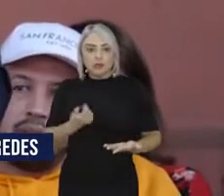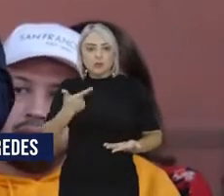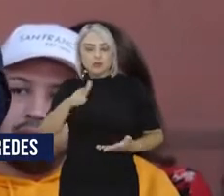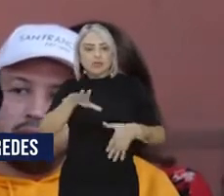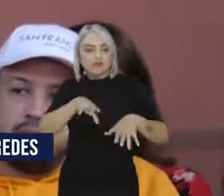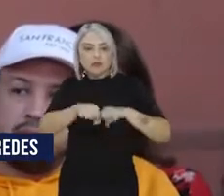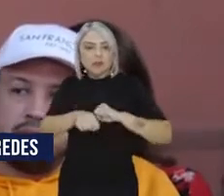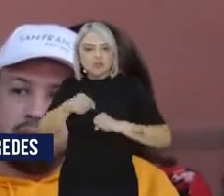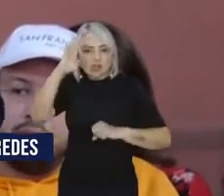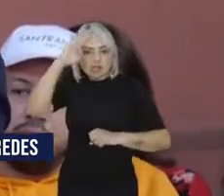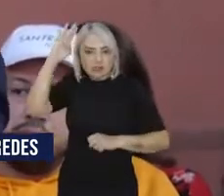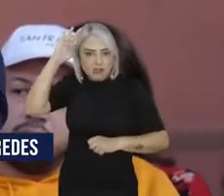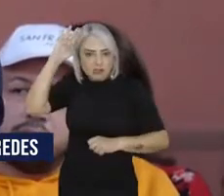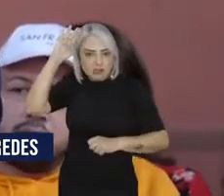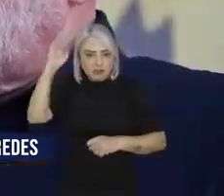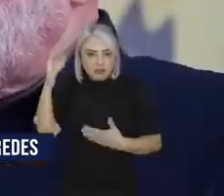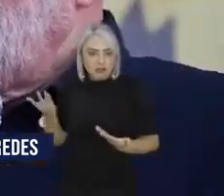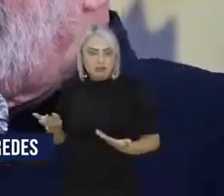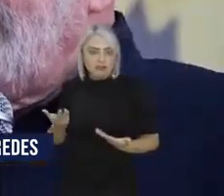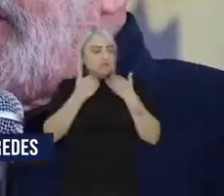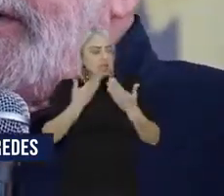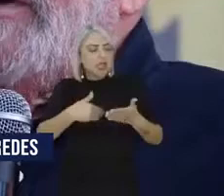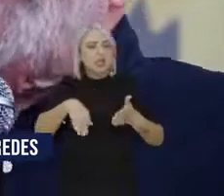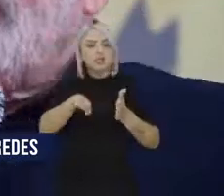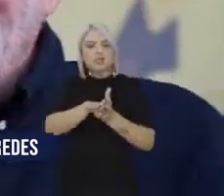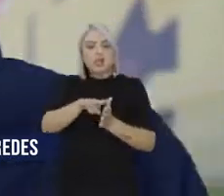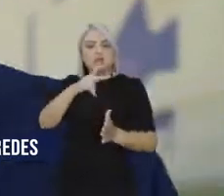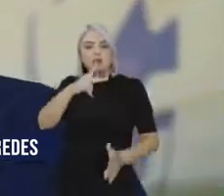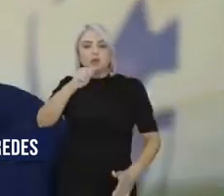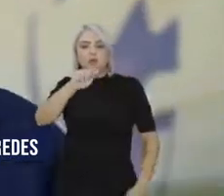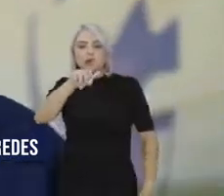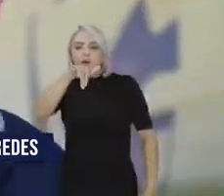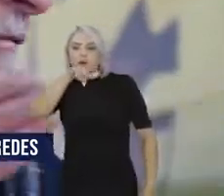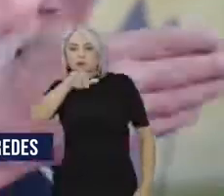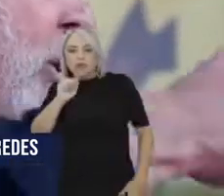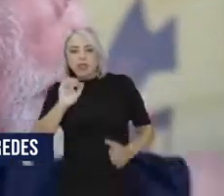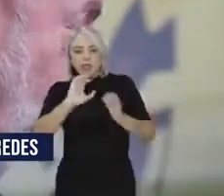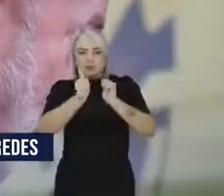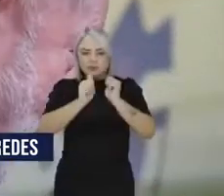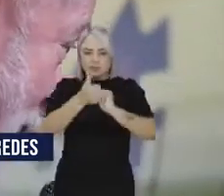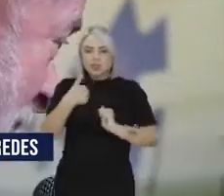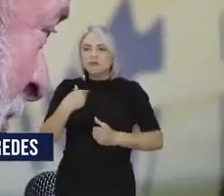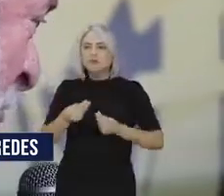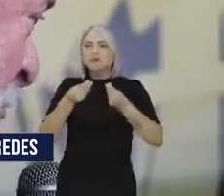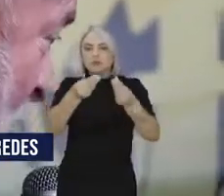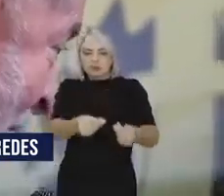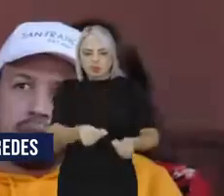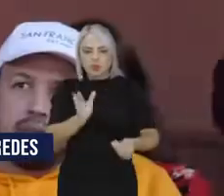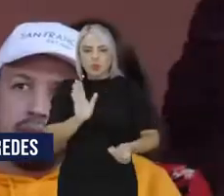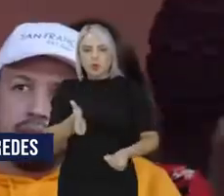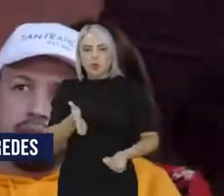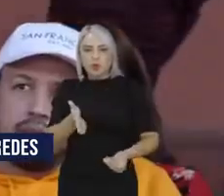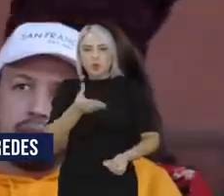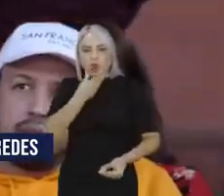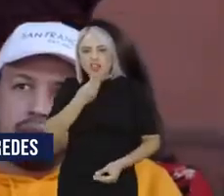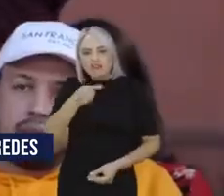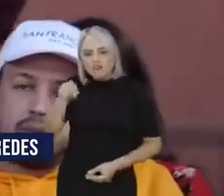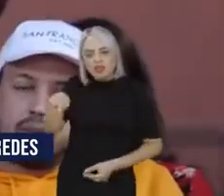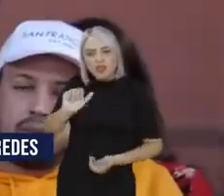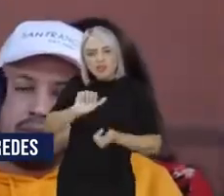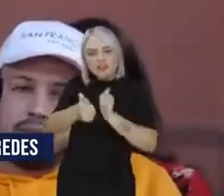ninguém deu. Chegou no Palmeiras, o Palmeiras deu. E esse moleque já vale hoje mais do